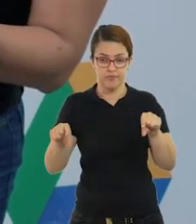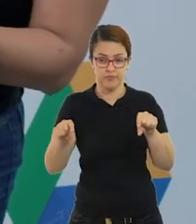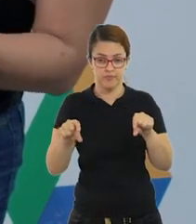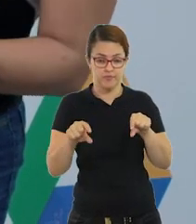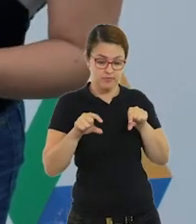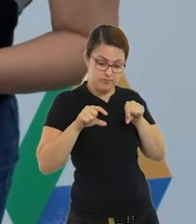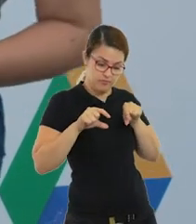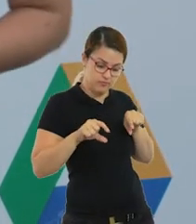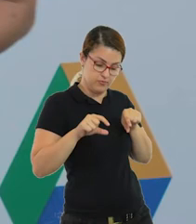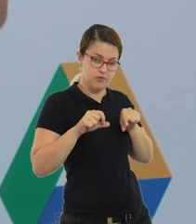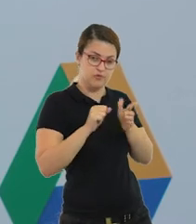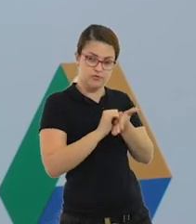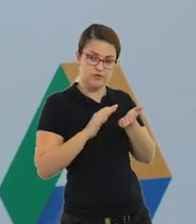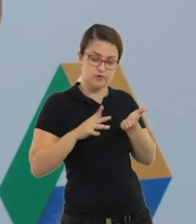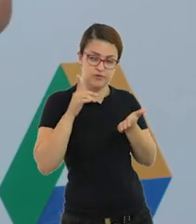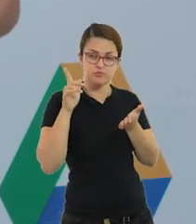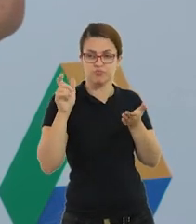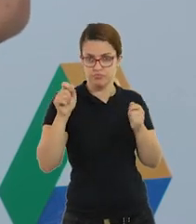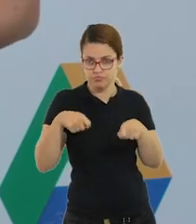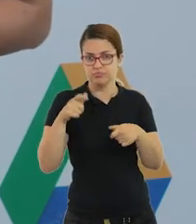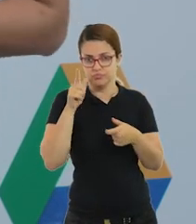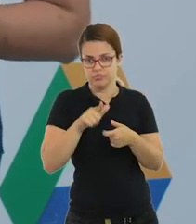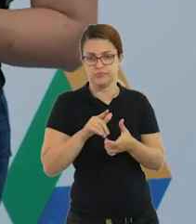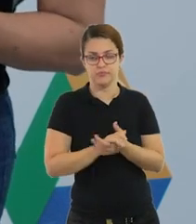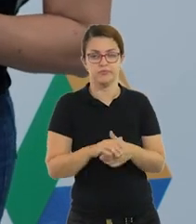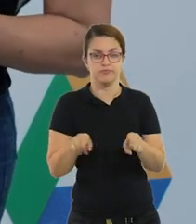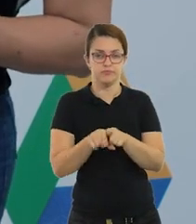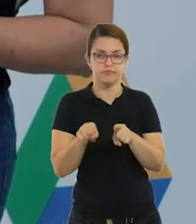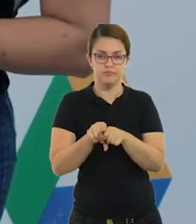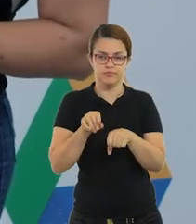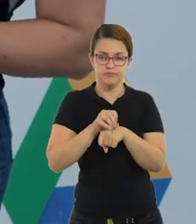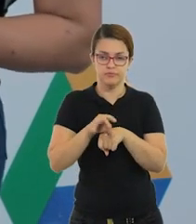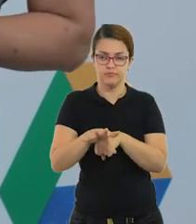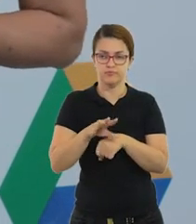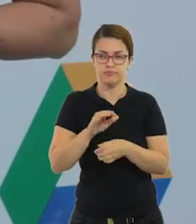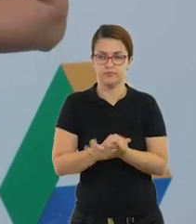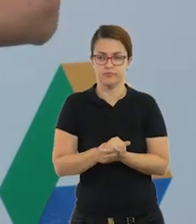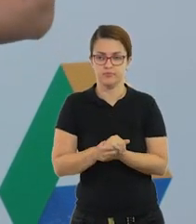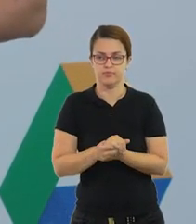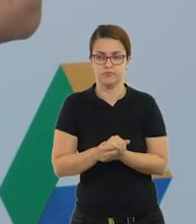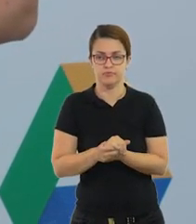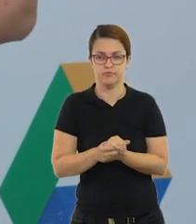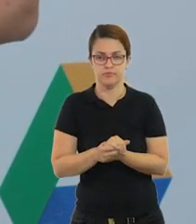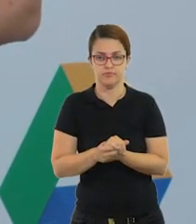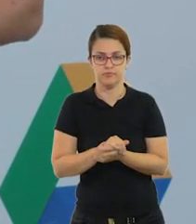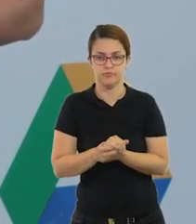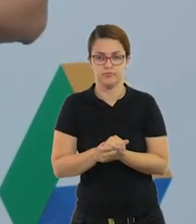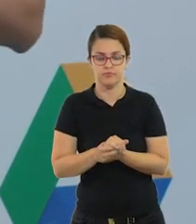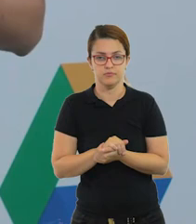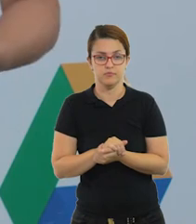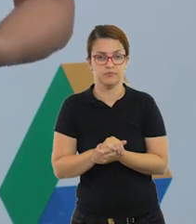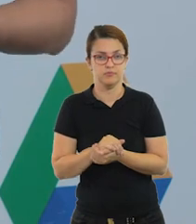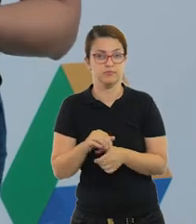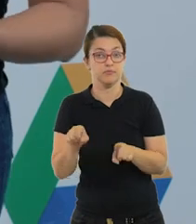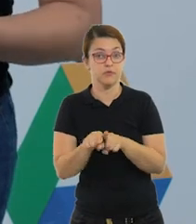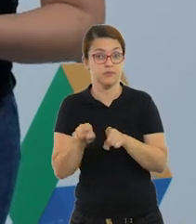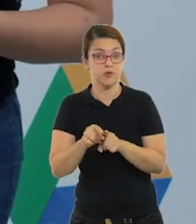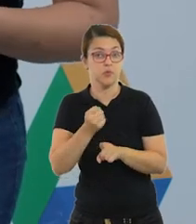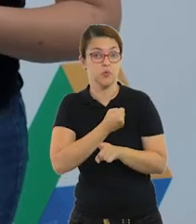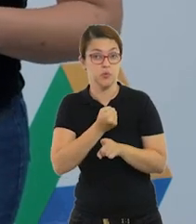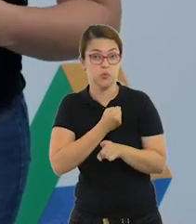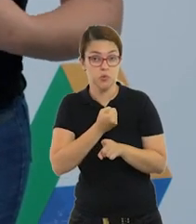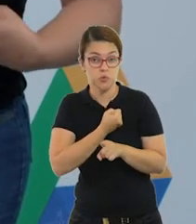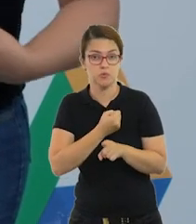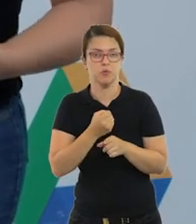do concreto, fazer essas atividades aqui. Nós também estamos sugerindo, né, que ele recorte